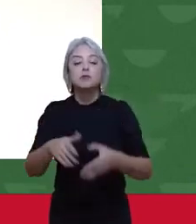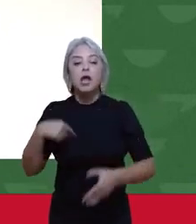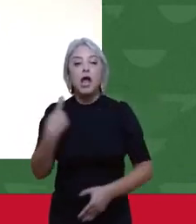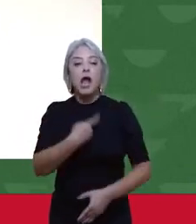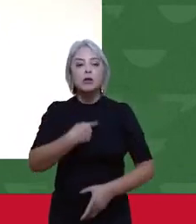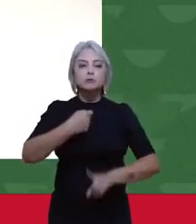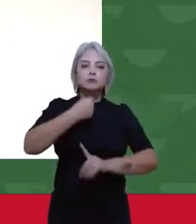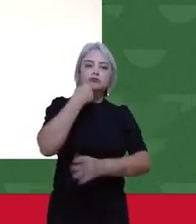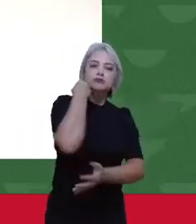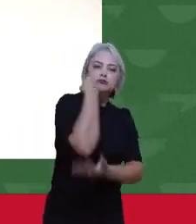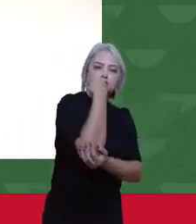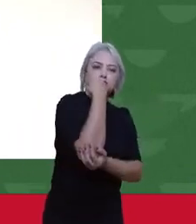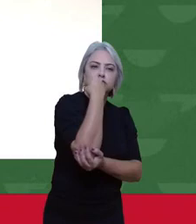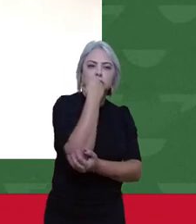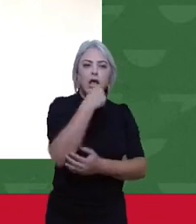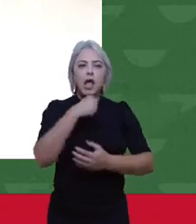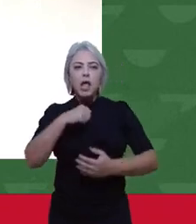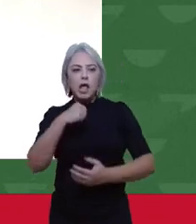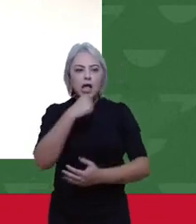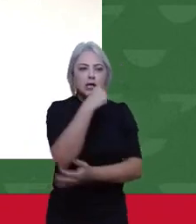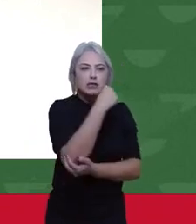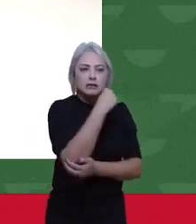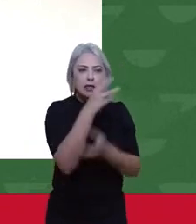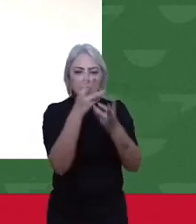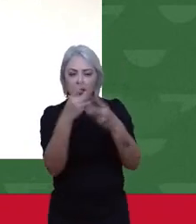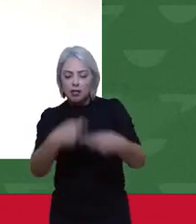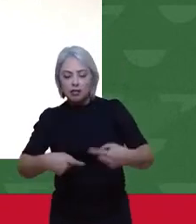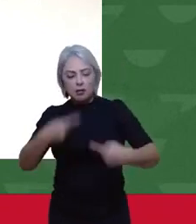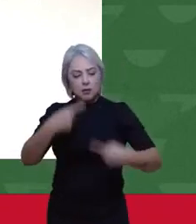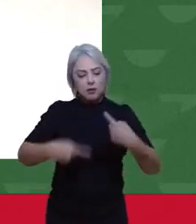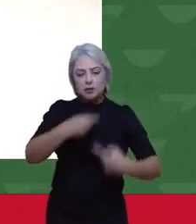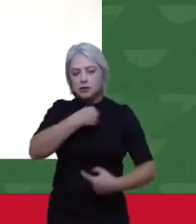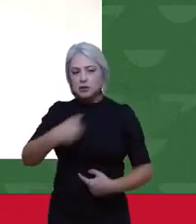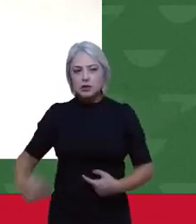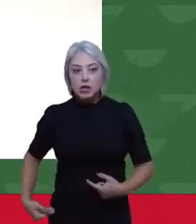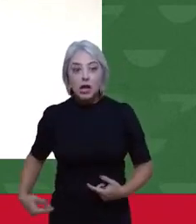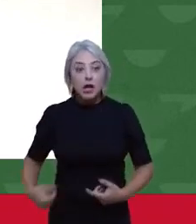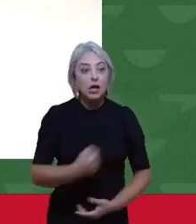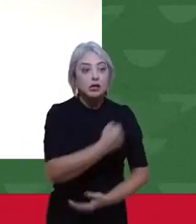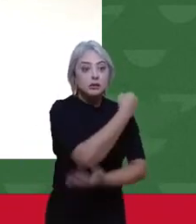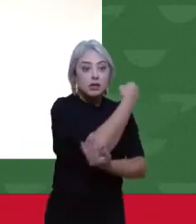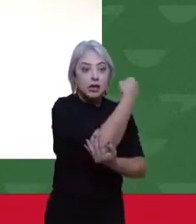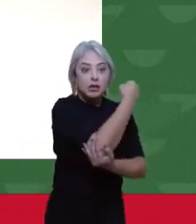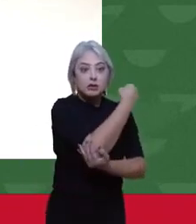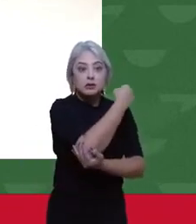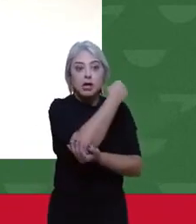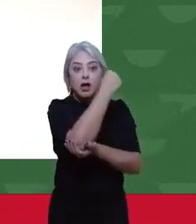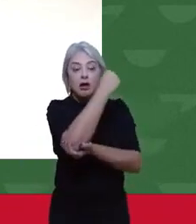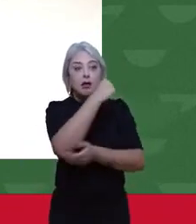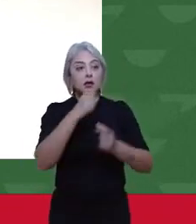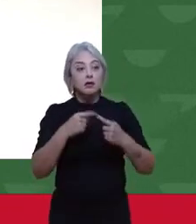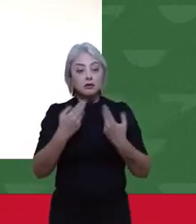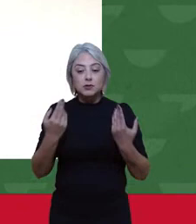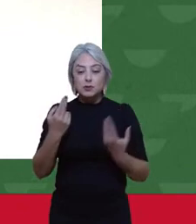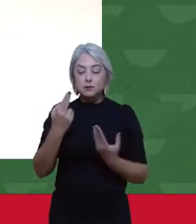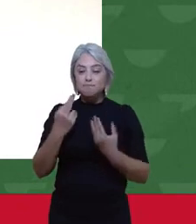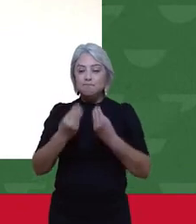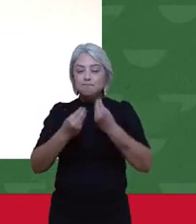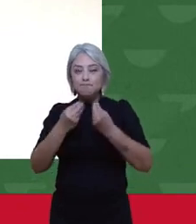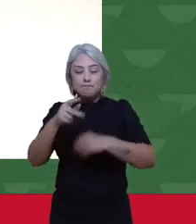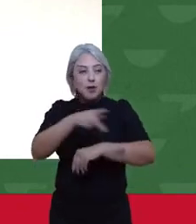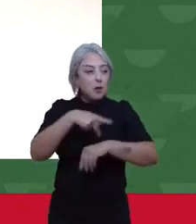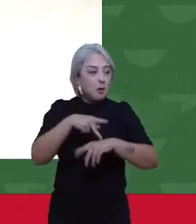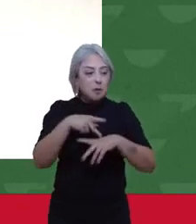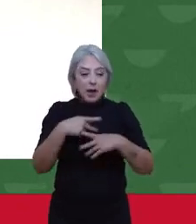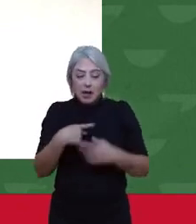nossa resistência, né? Resistência aos desmontes da política pública, resistência diante de um país que